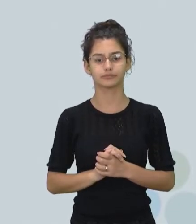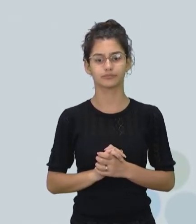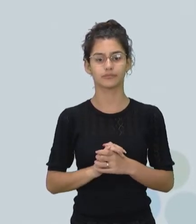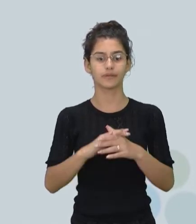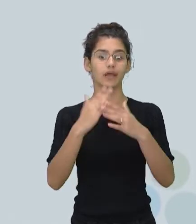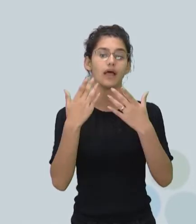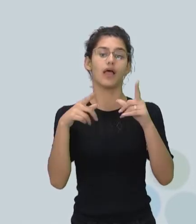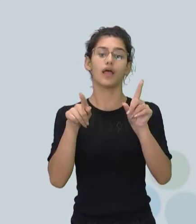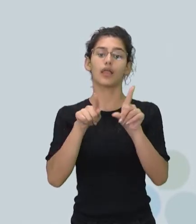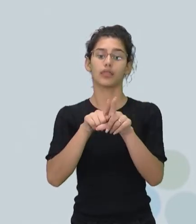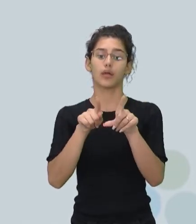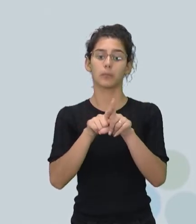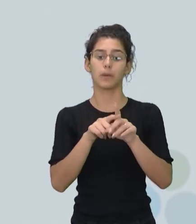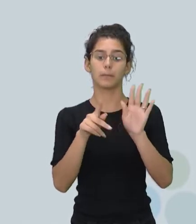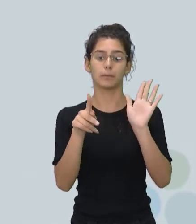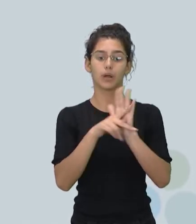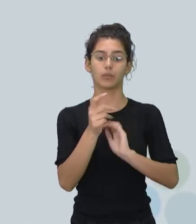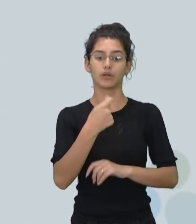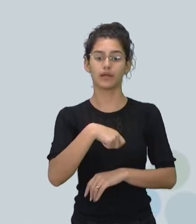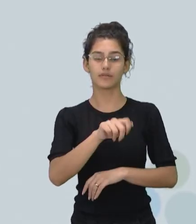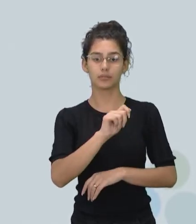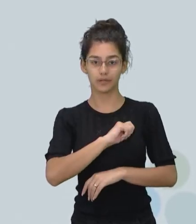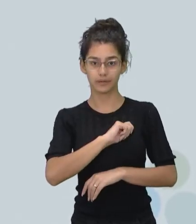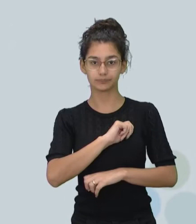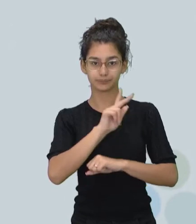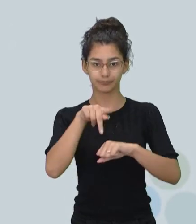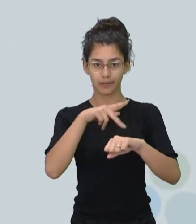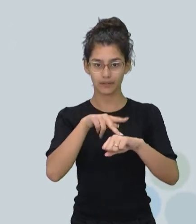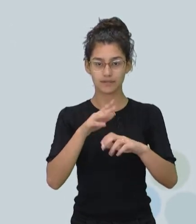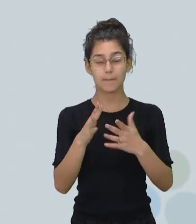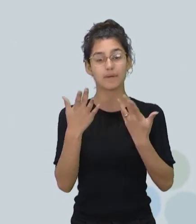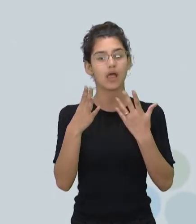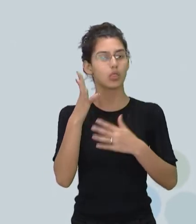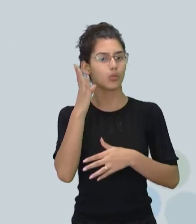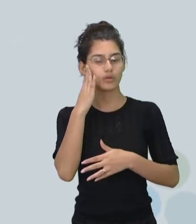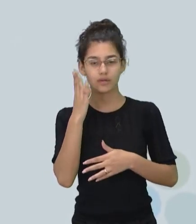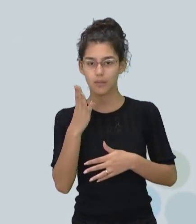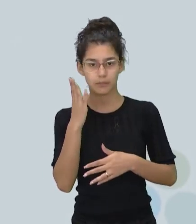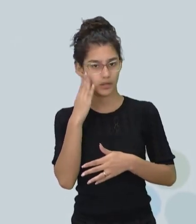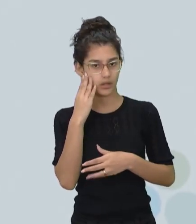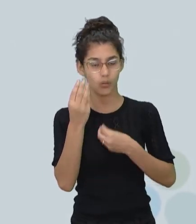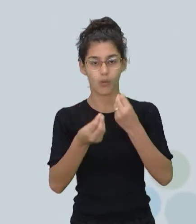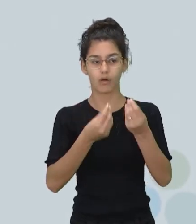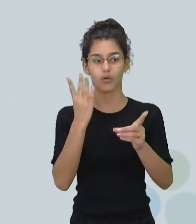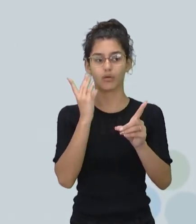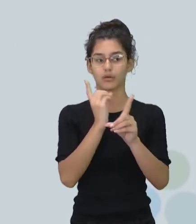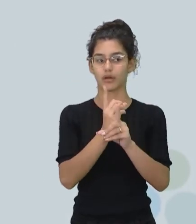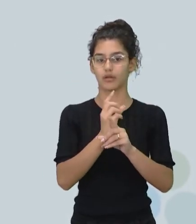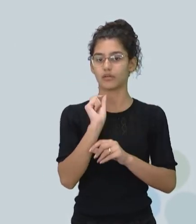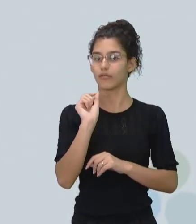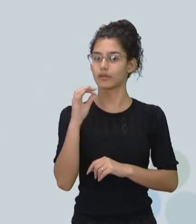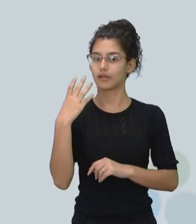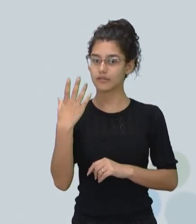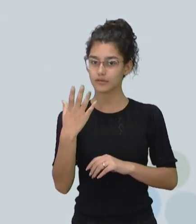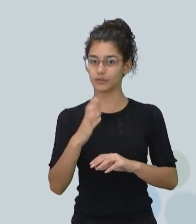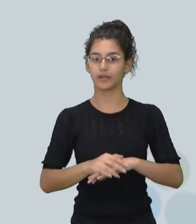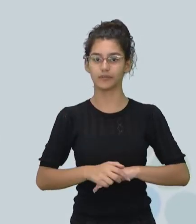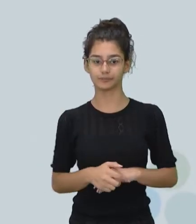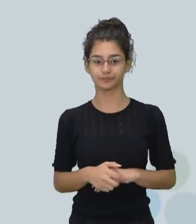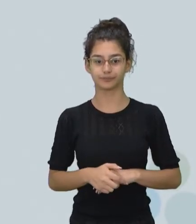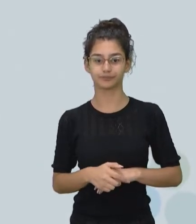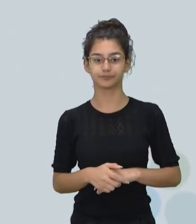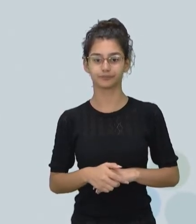acabar pertencendo à Espanha. Só que eles não sabiam ainda que tinha esse pedaço, né? O que acontece?